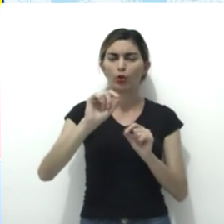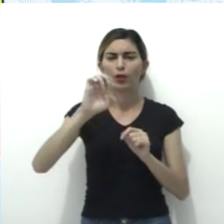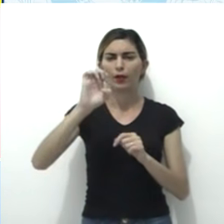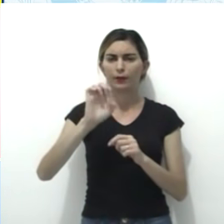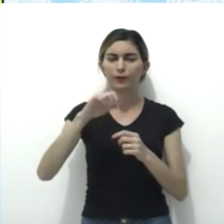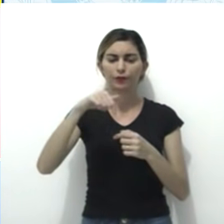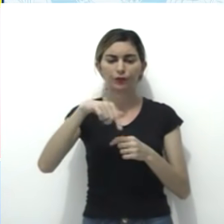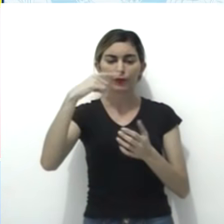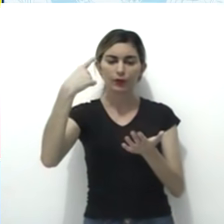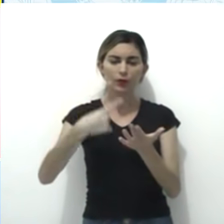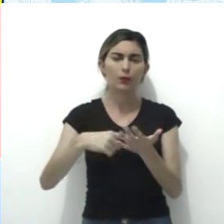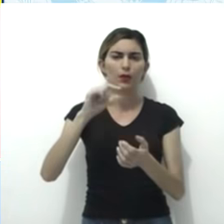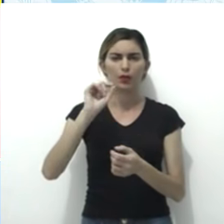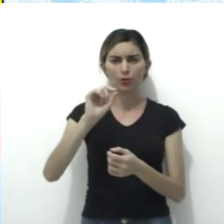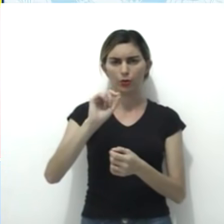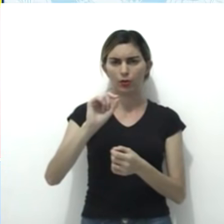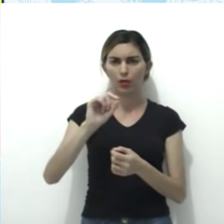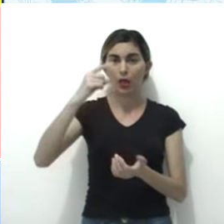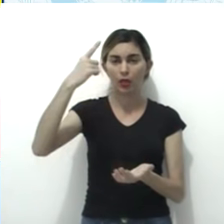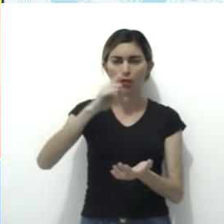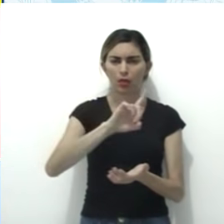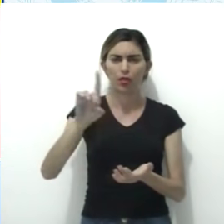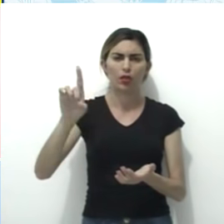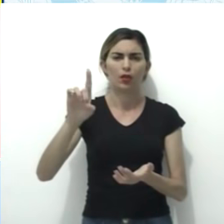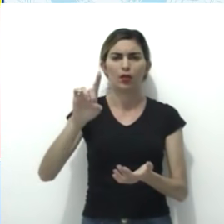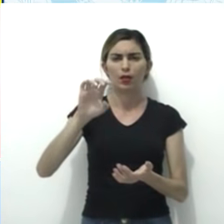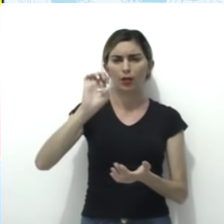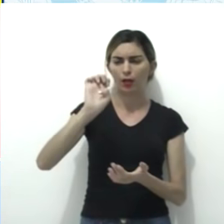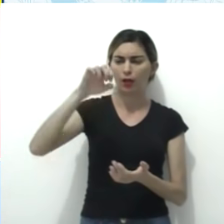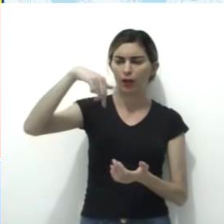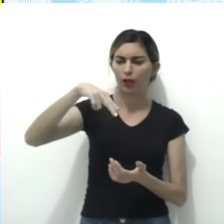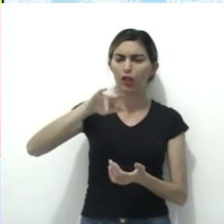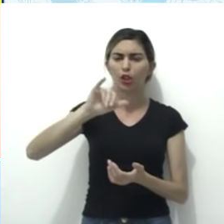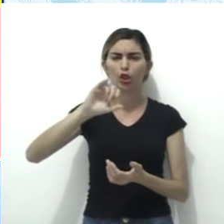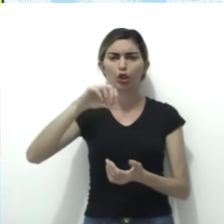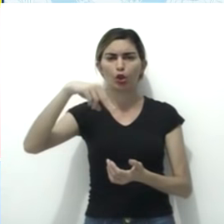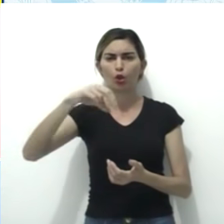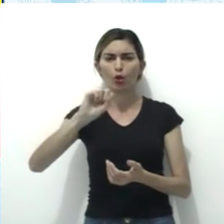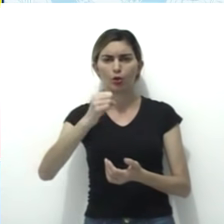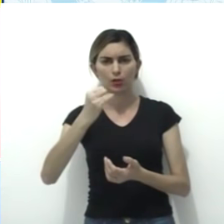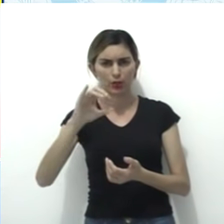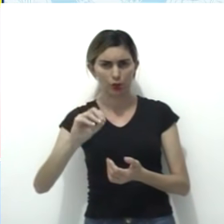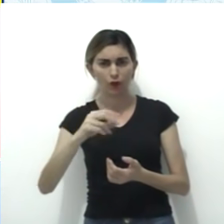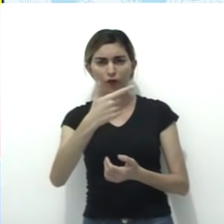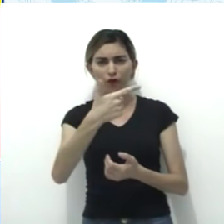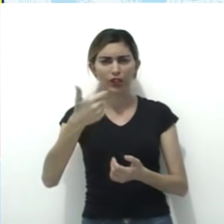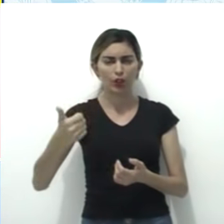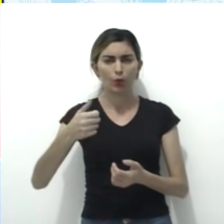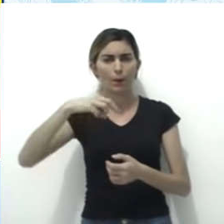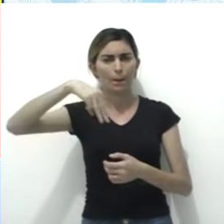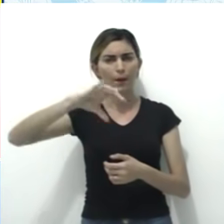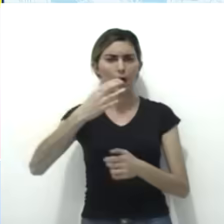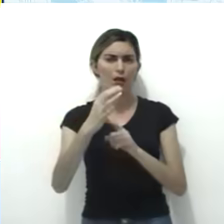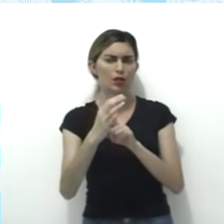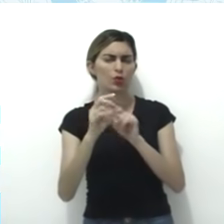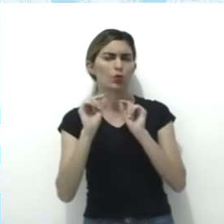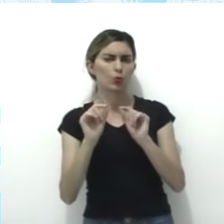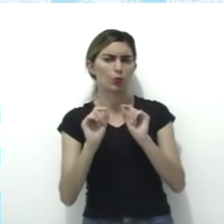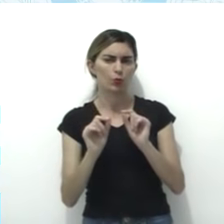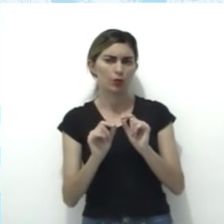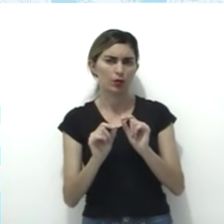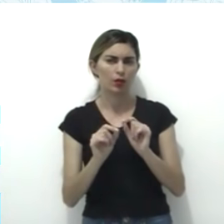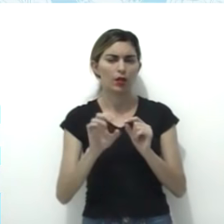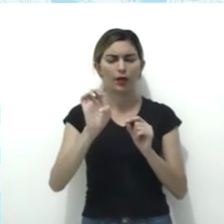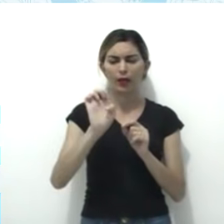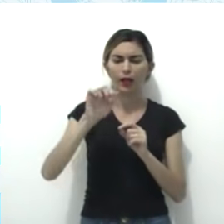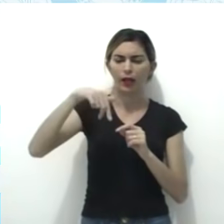o que é o equinócio vai ter marcado pela por uma data chamada equinócio de 21 de março o que que eu